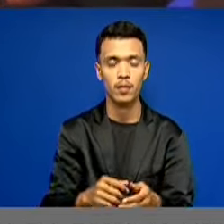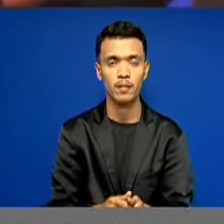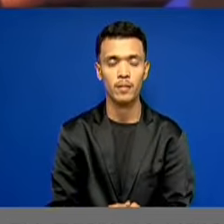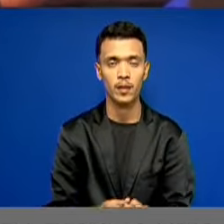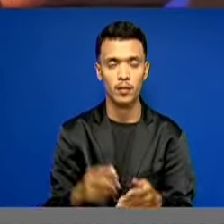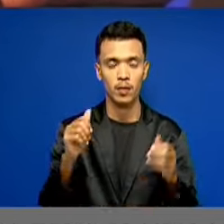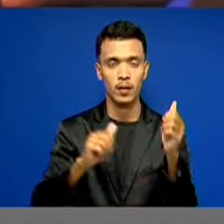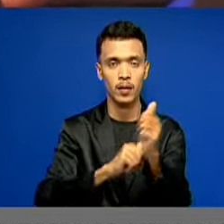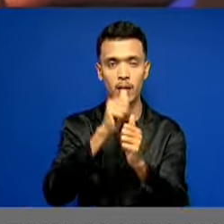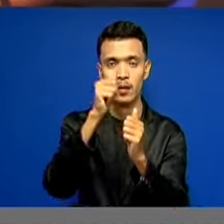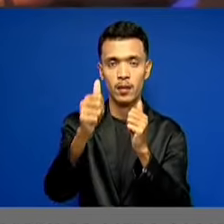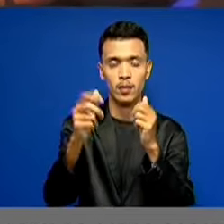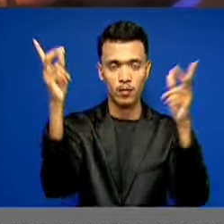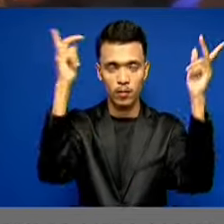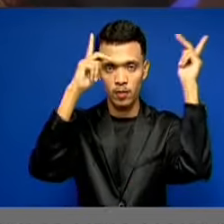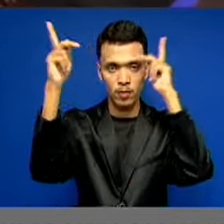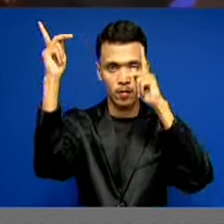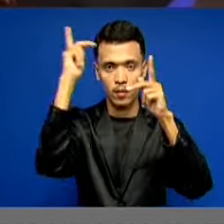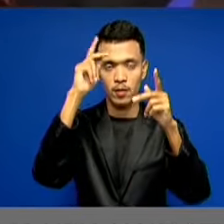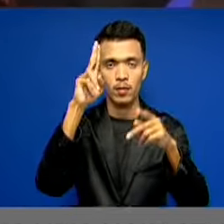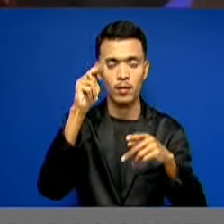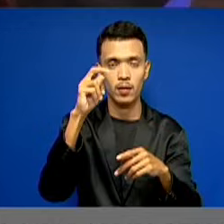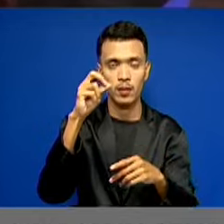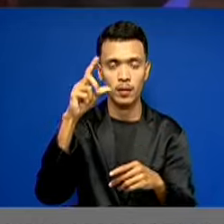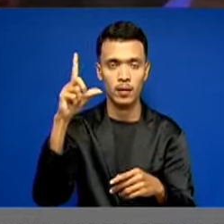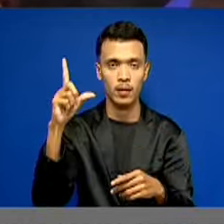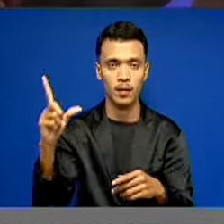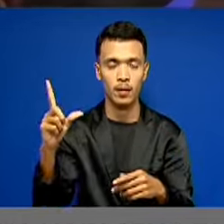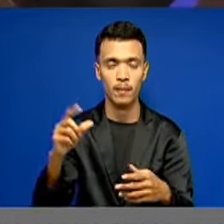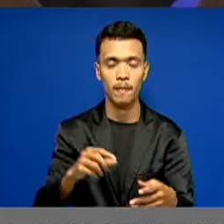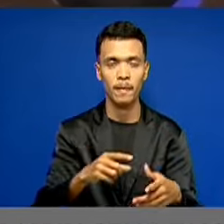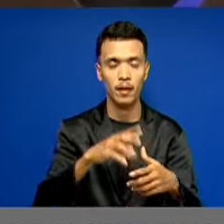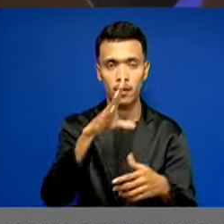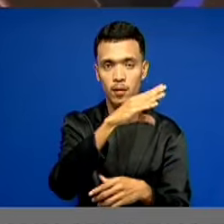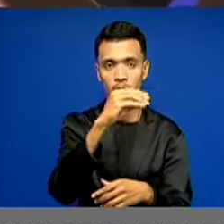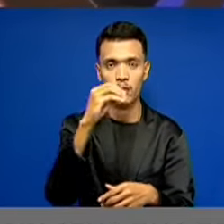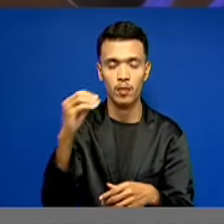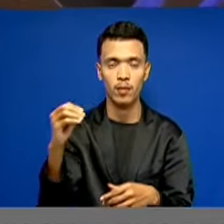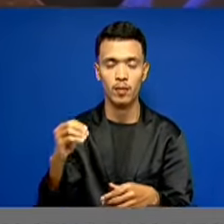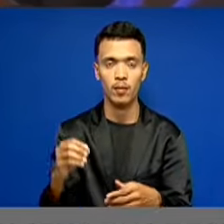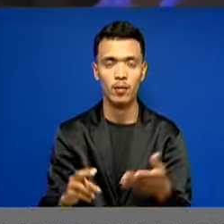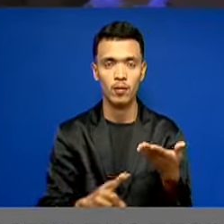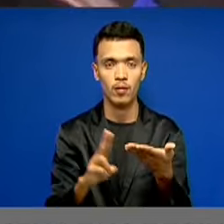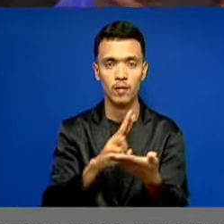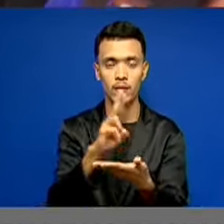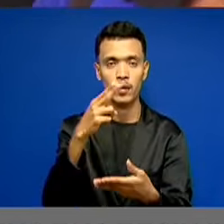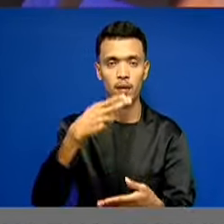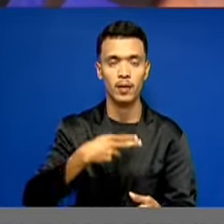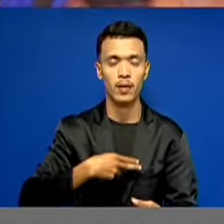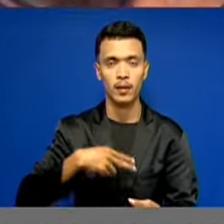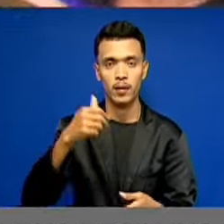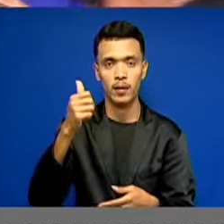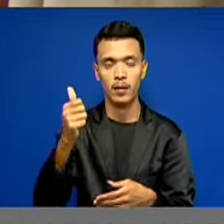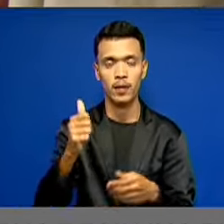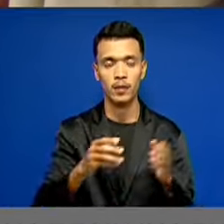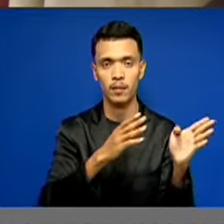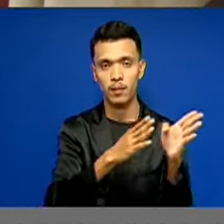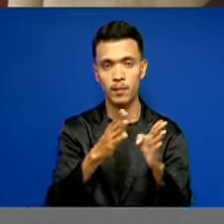liu ligado ao facilidades o NTL no amos ba cidade universidade era neve maca se expande ba um meio